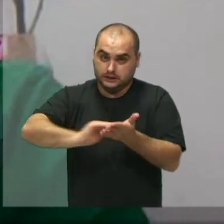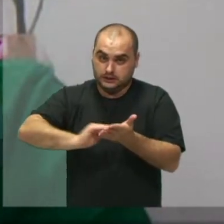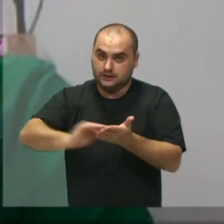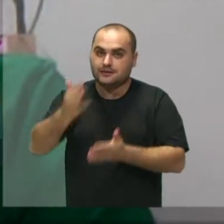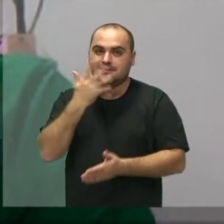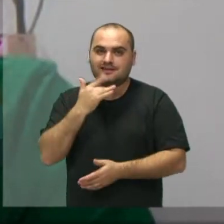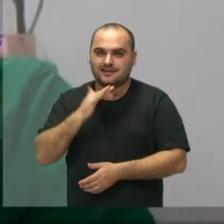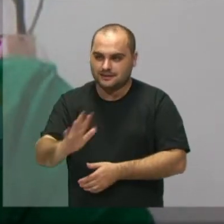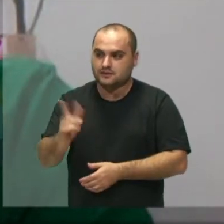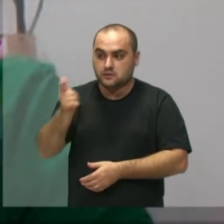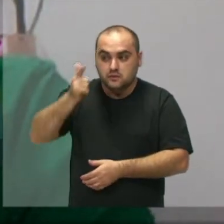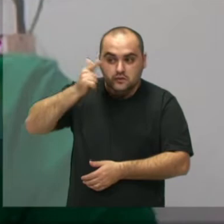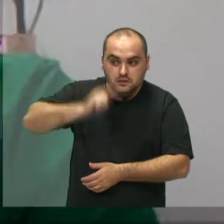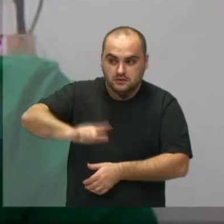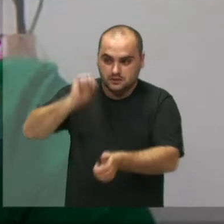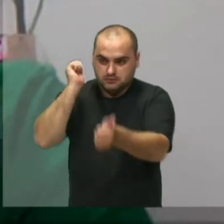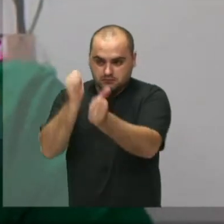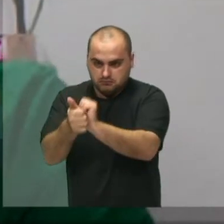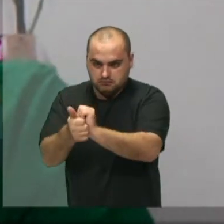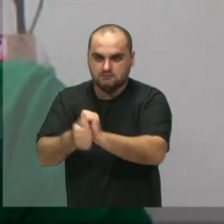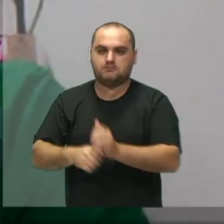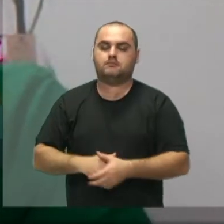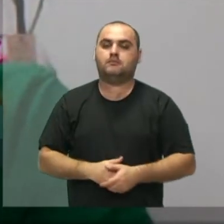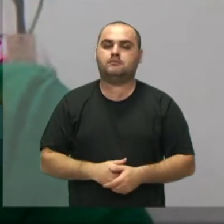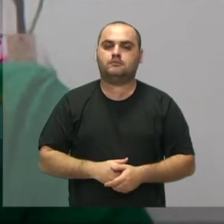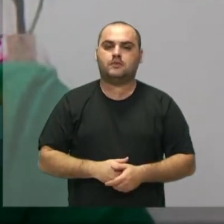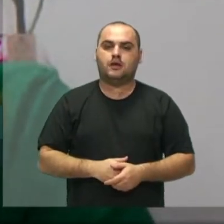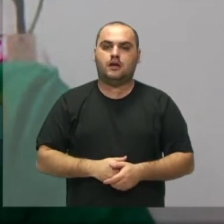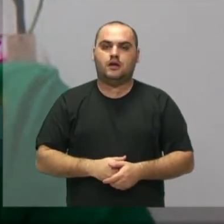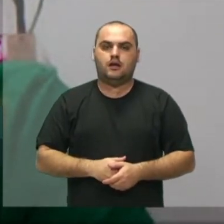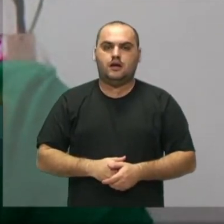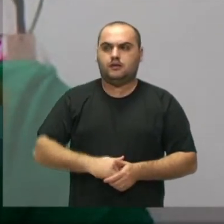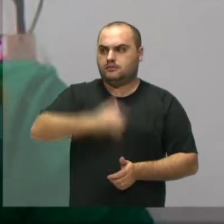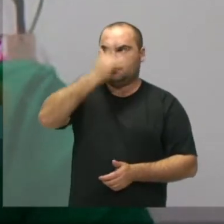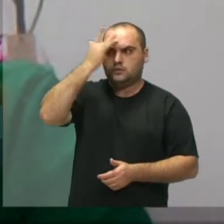Criança, era uma coisa que não